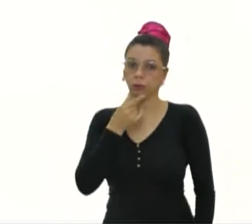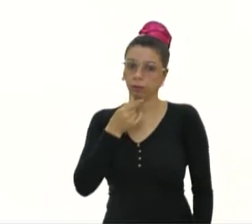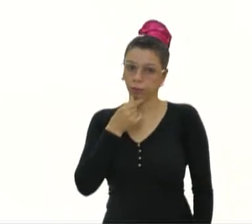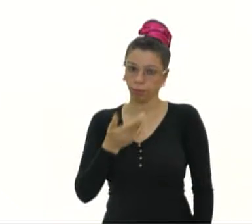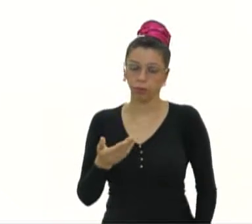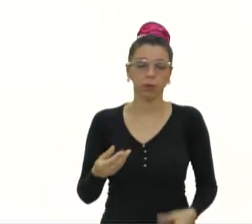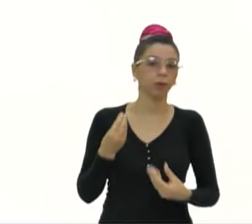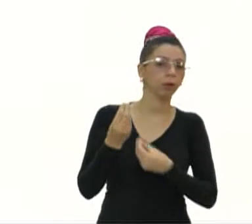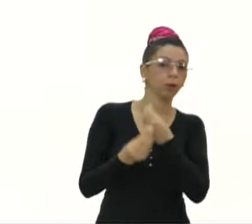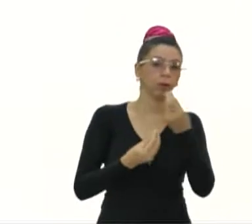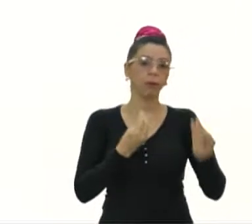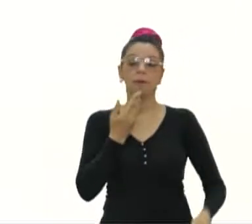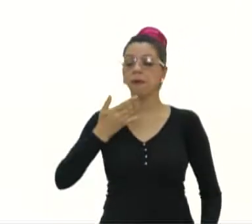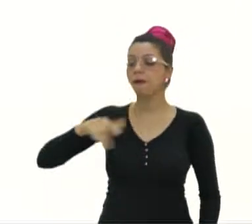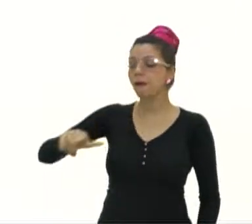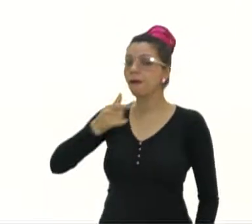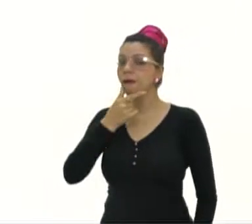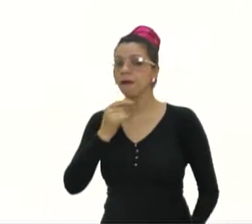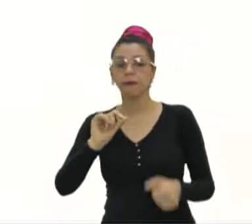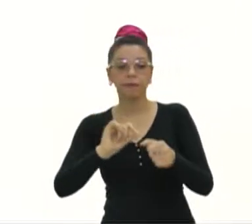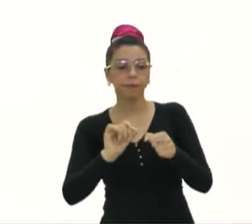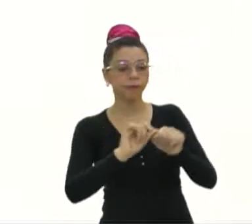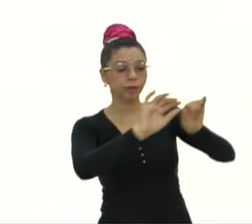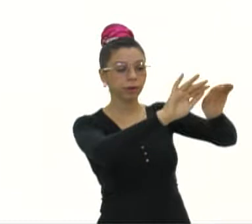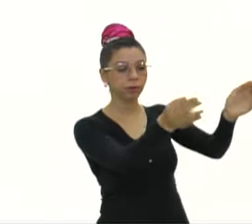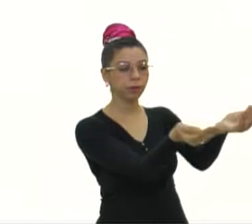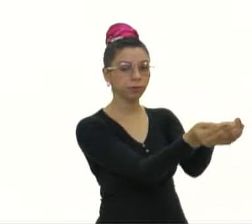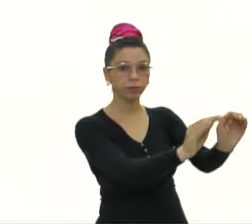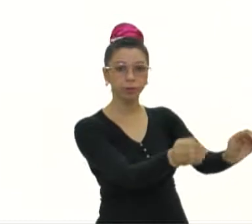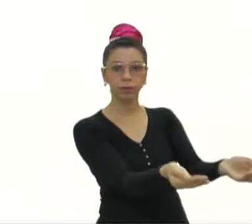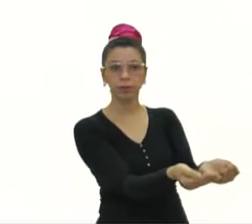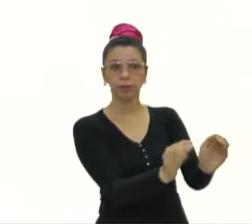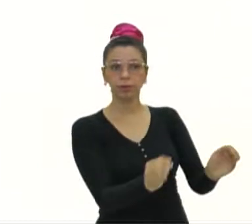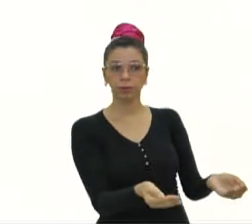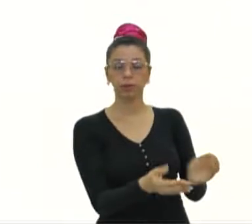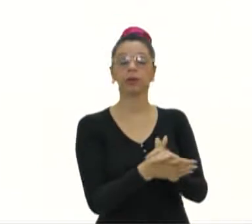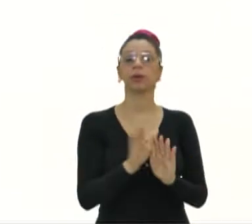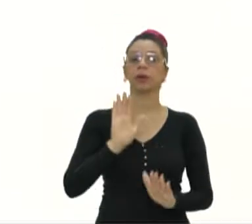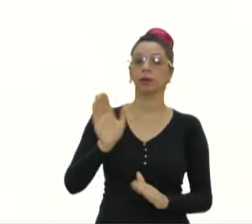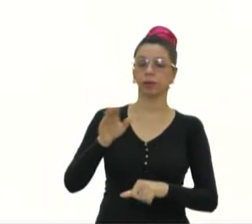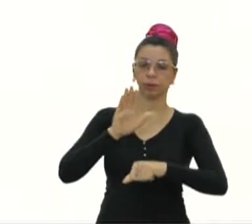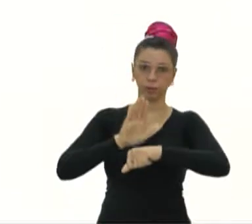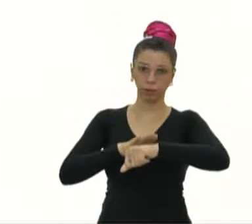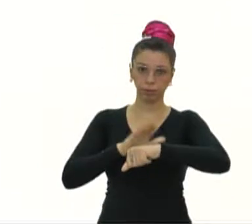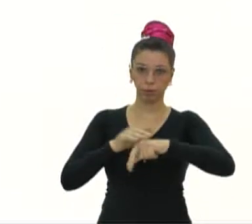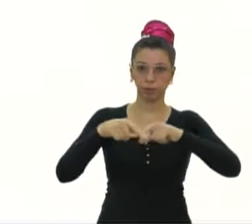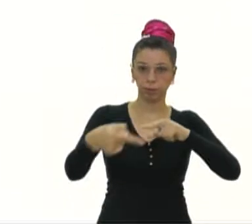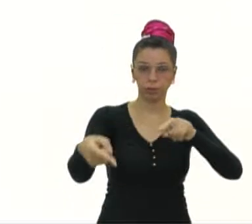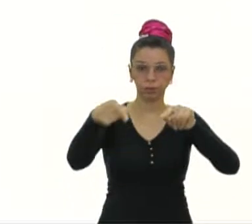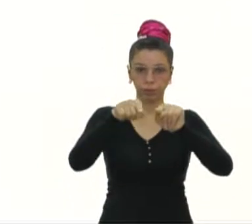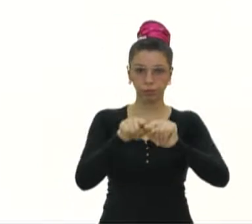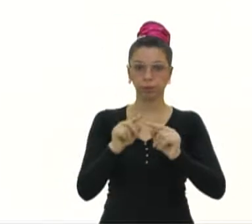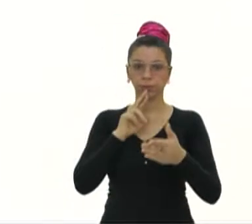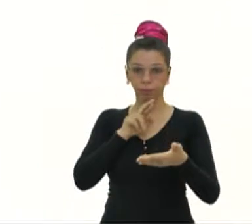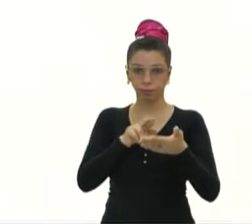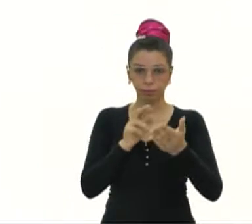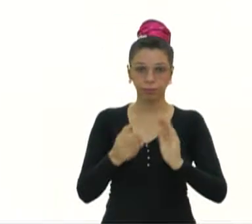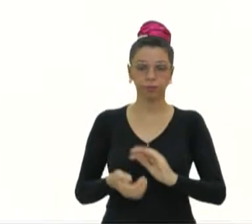o Calvin fez esse snow goons? Nós já vimos o nosso quadrinho, vou dar um tempo para vocês pensarem e a gente já retorna.